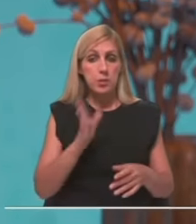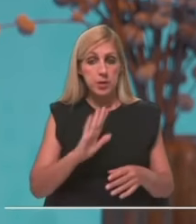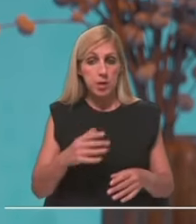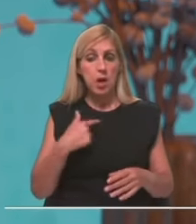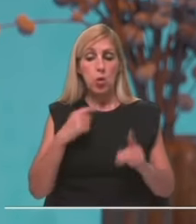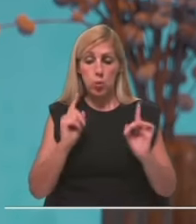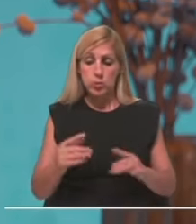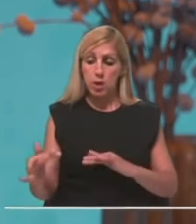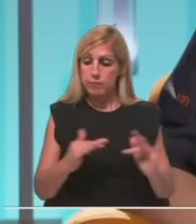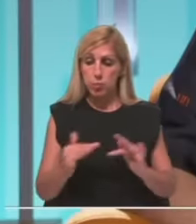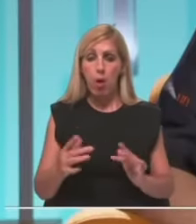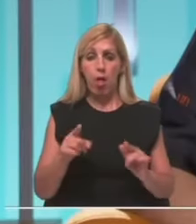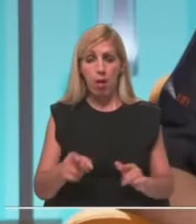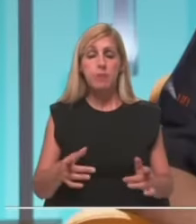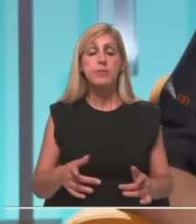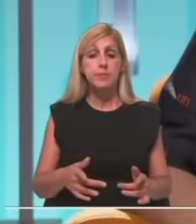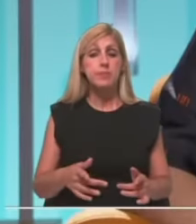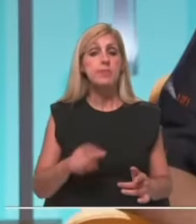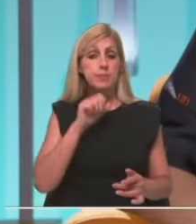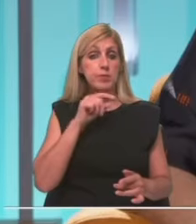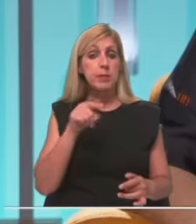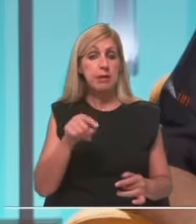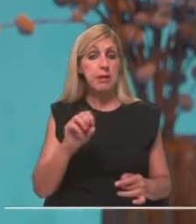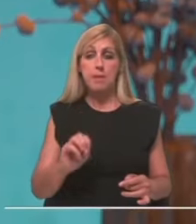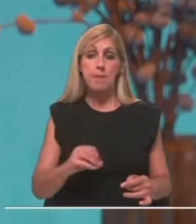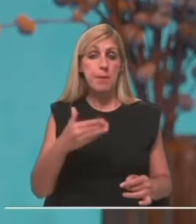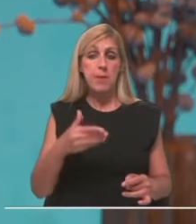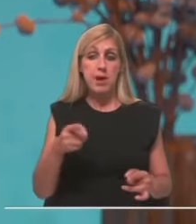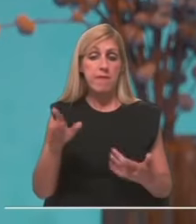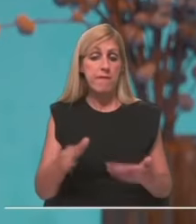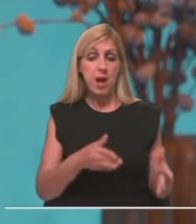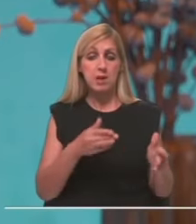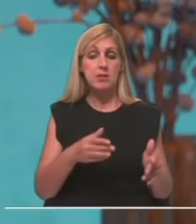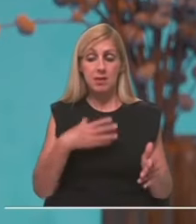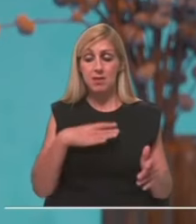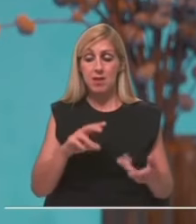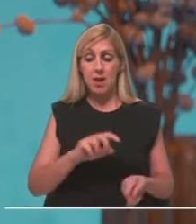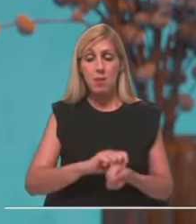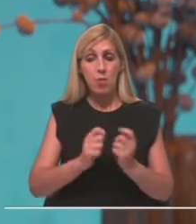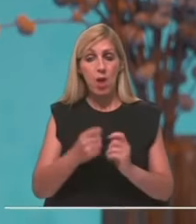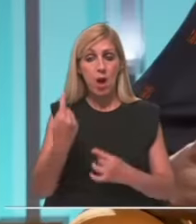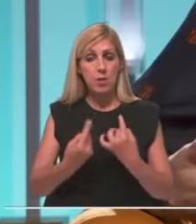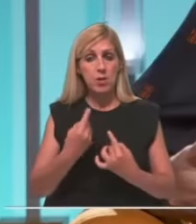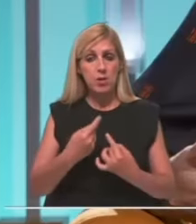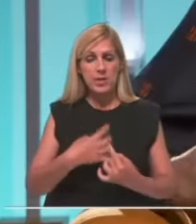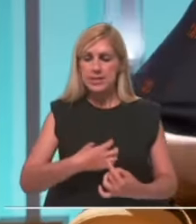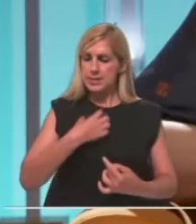futebol com eles. E talvez aí tenha sido a primeira fase de querer mudar alguma coisa. Mas sentiu que o seu corpo